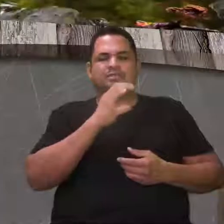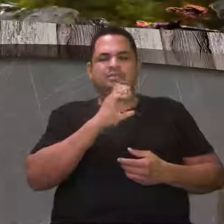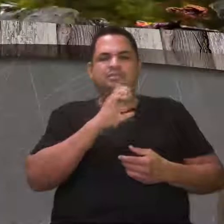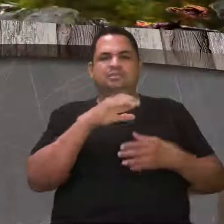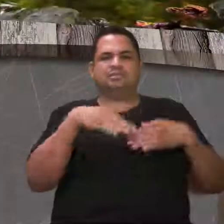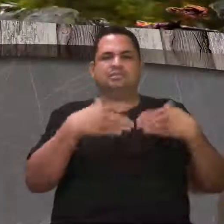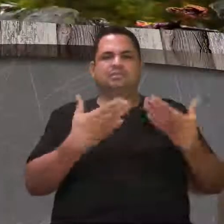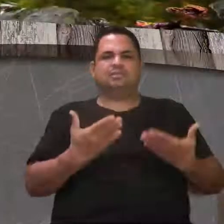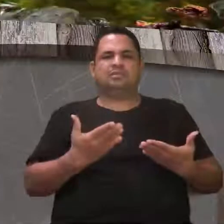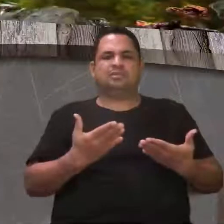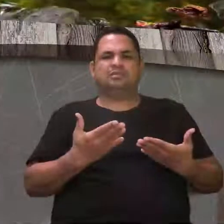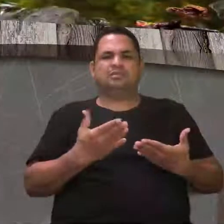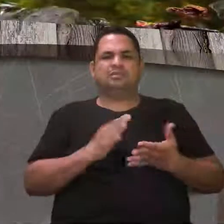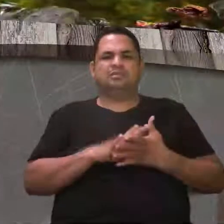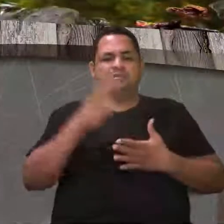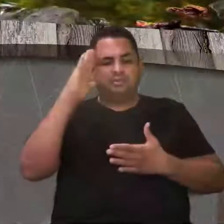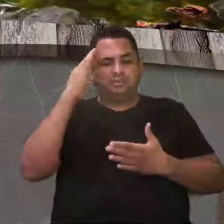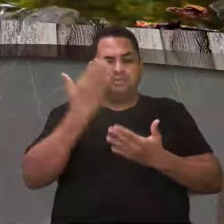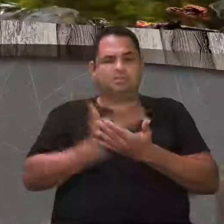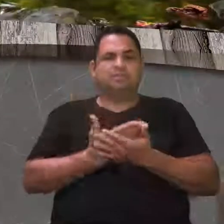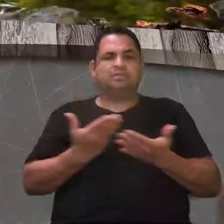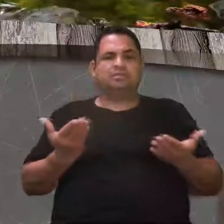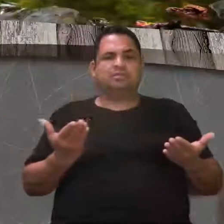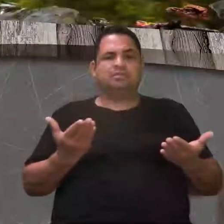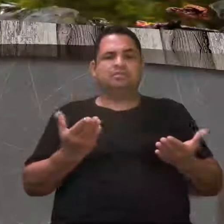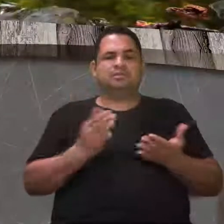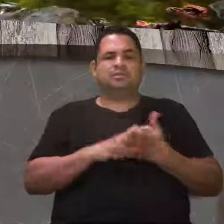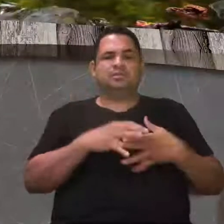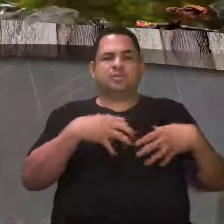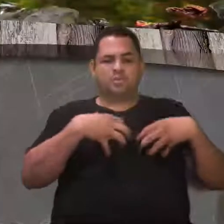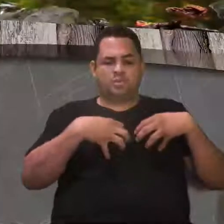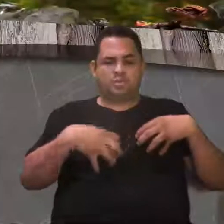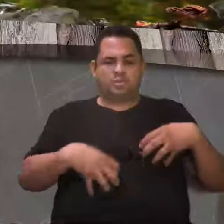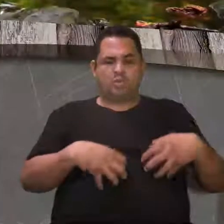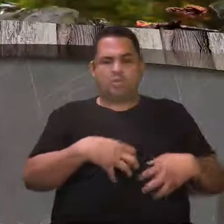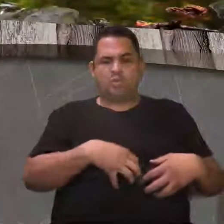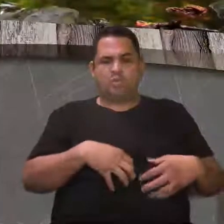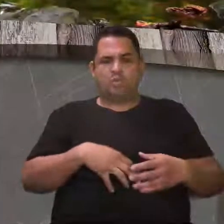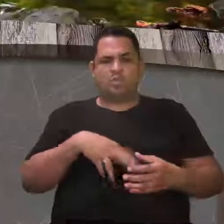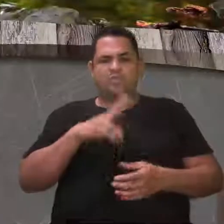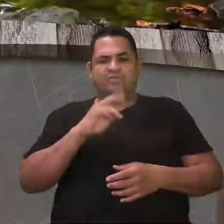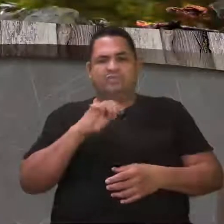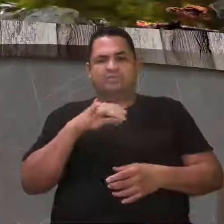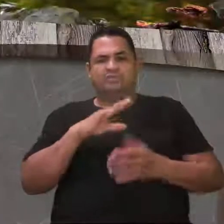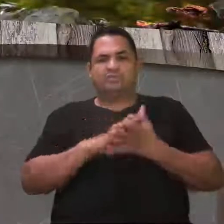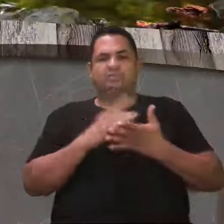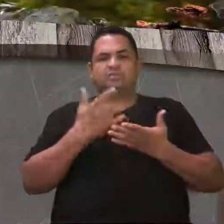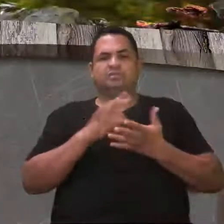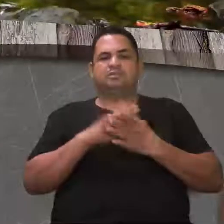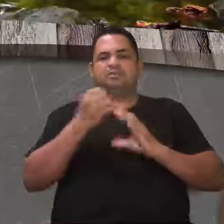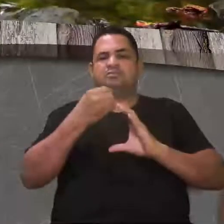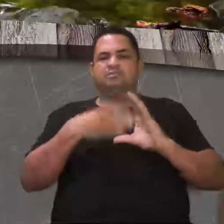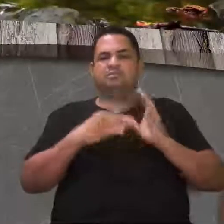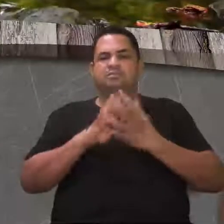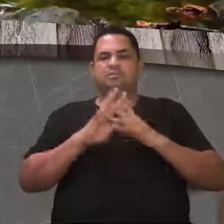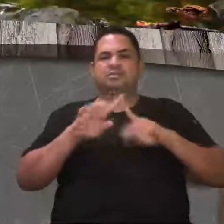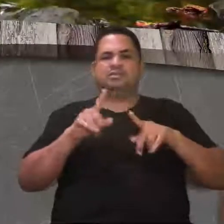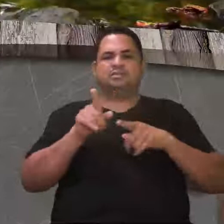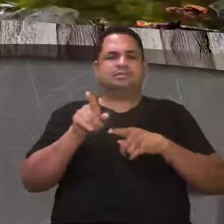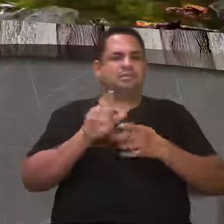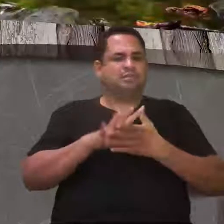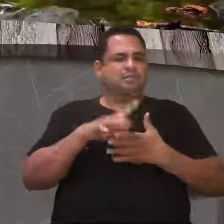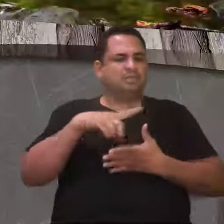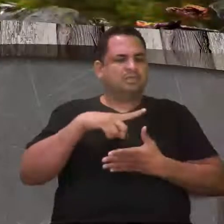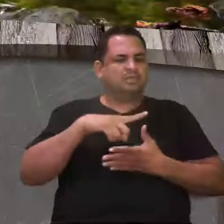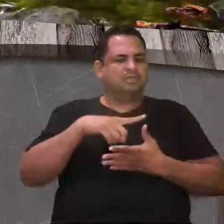apêndice. Acredita-se que é um órgão vestigial porque não tem muita função, mas há aqueles que estão estudando aí